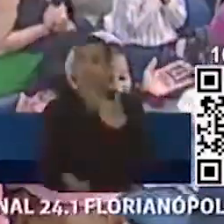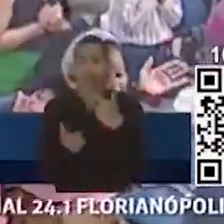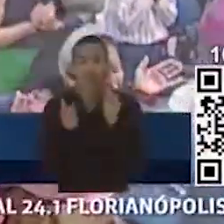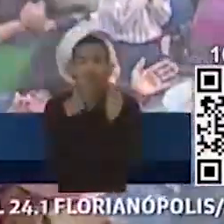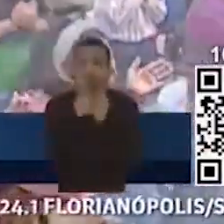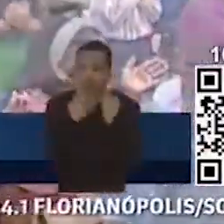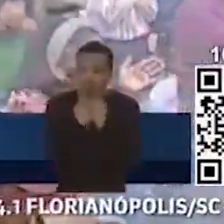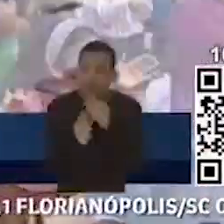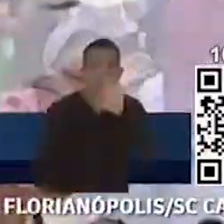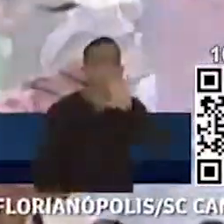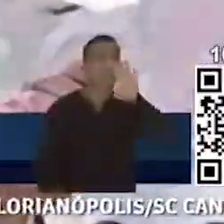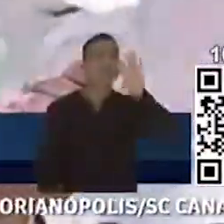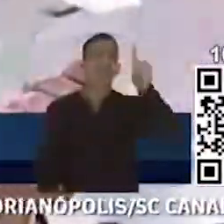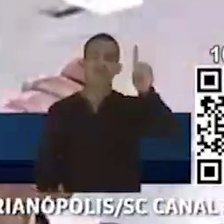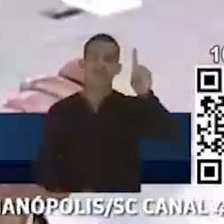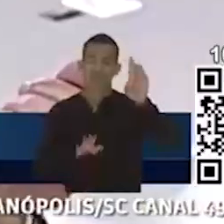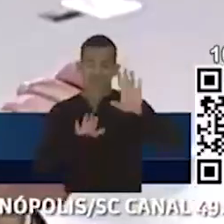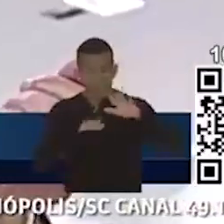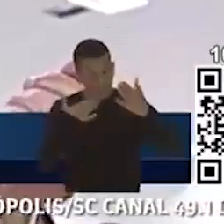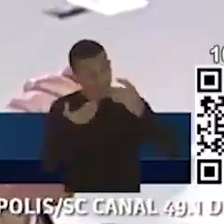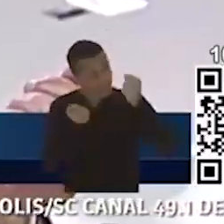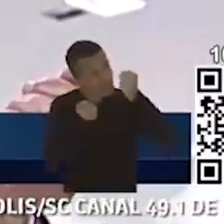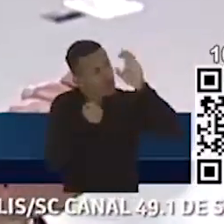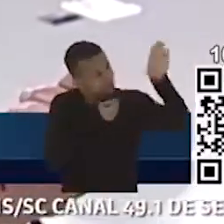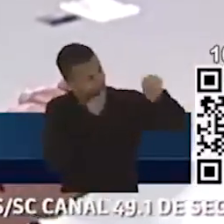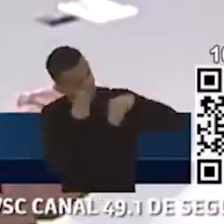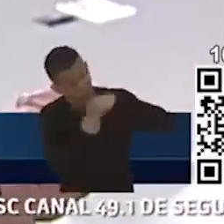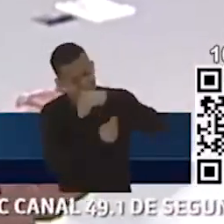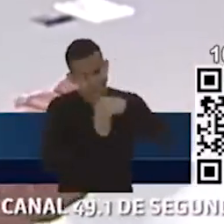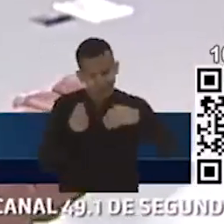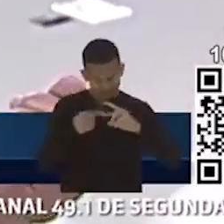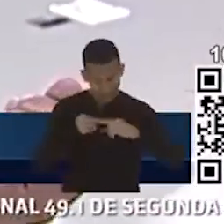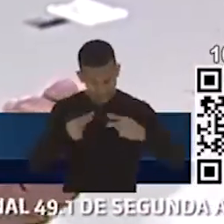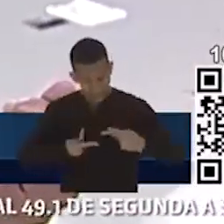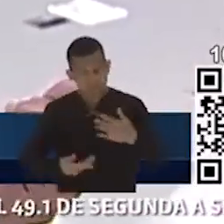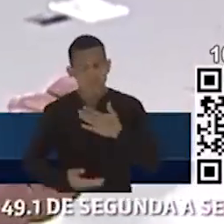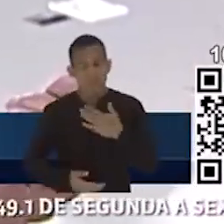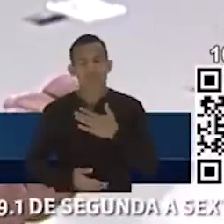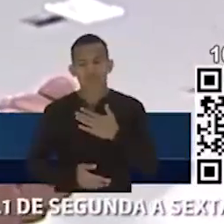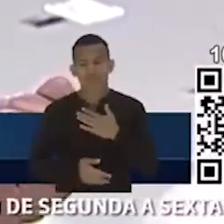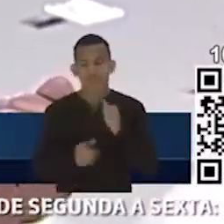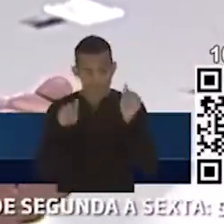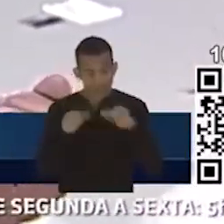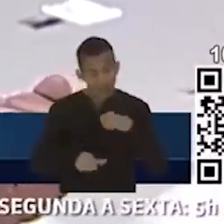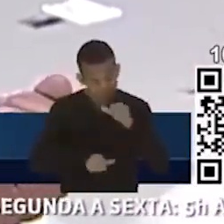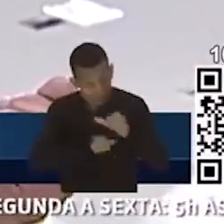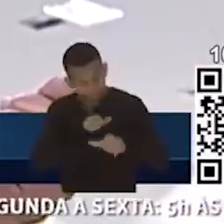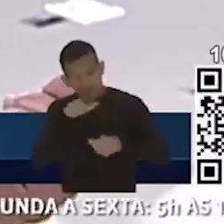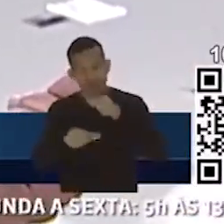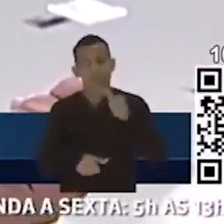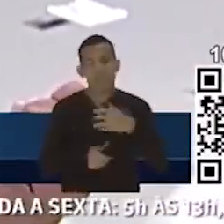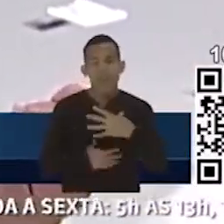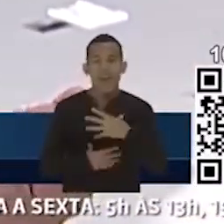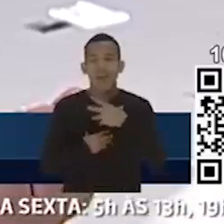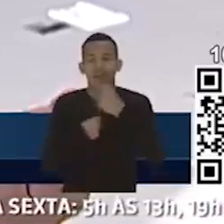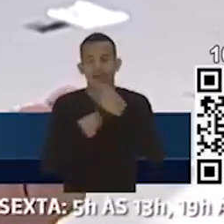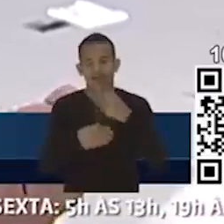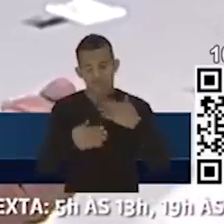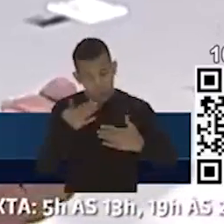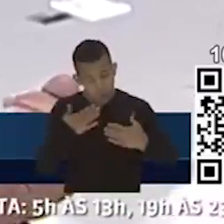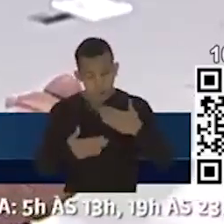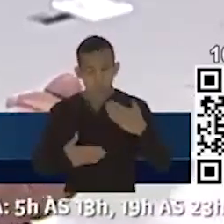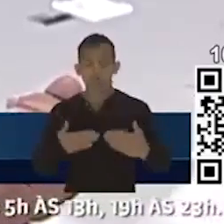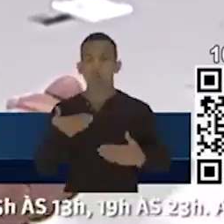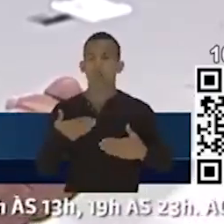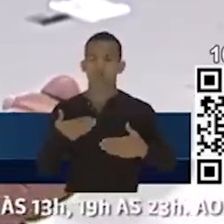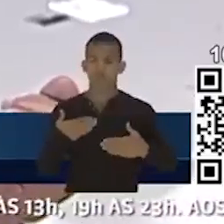por favor, envolve com o Teu poder e restaura a alma, restaura o corpo,